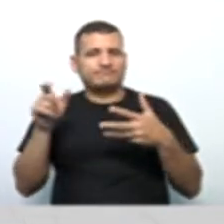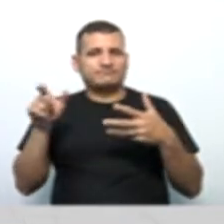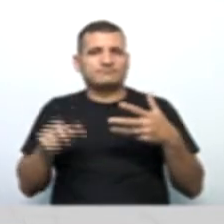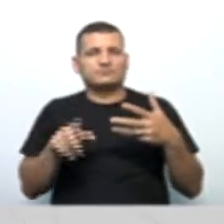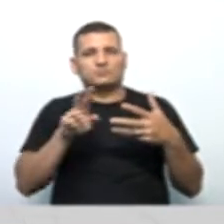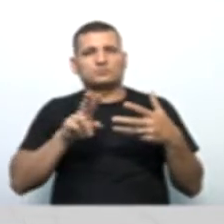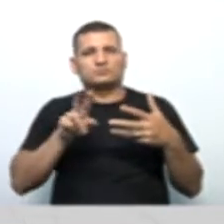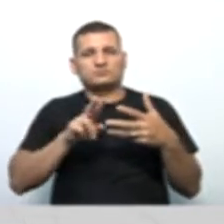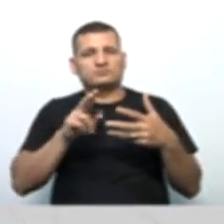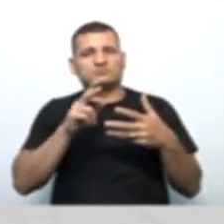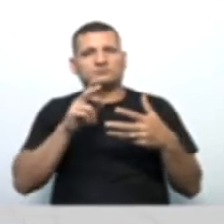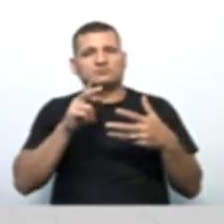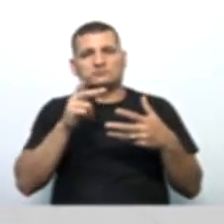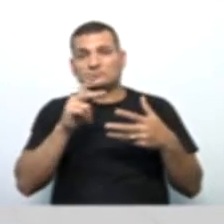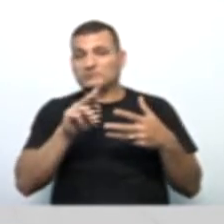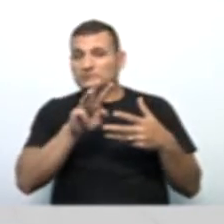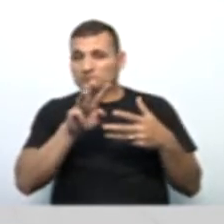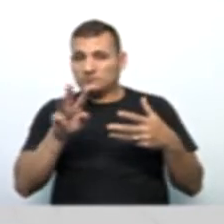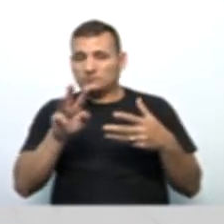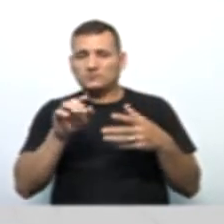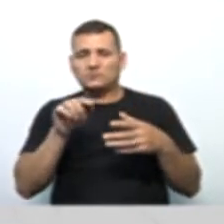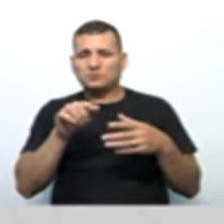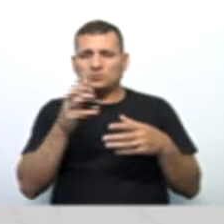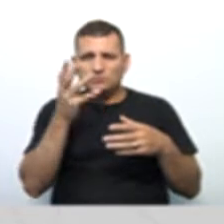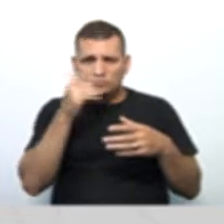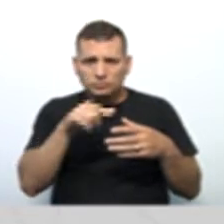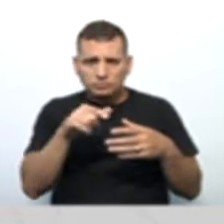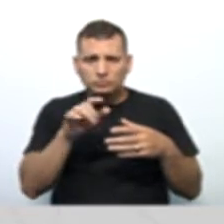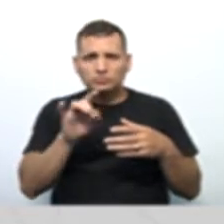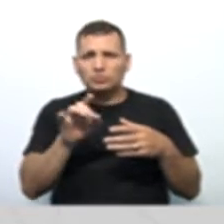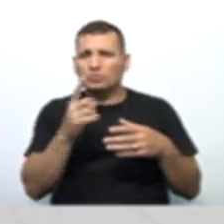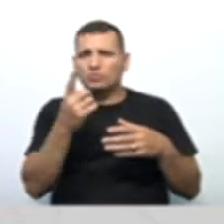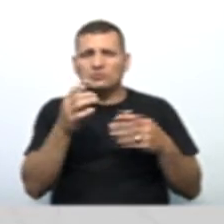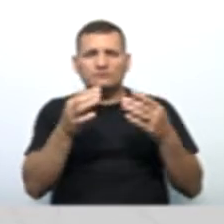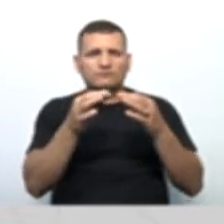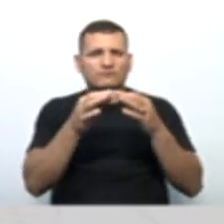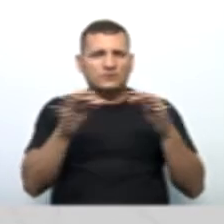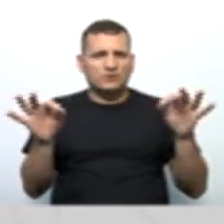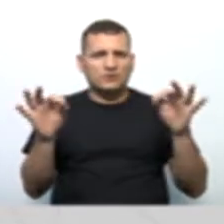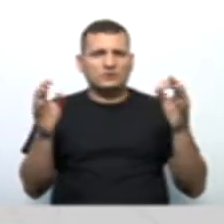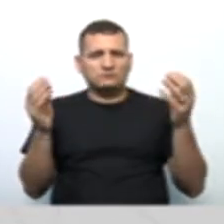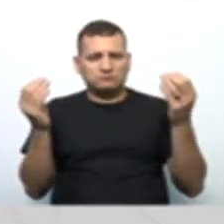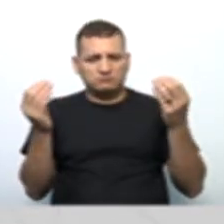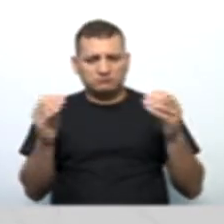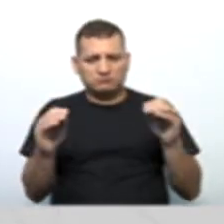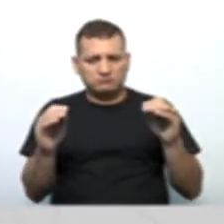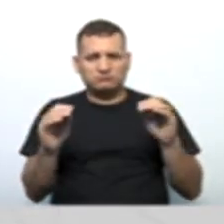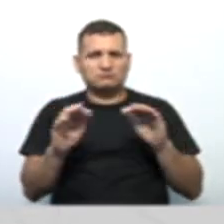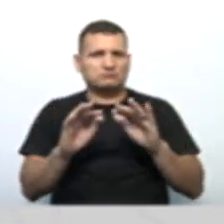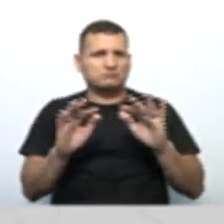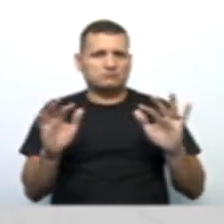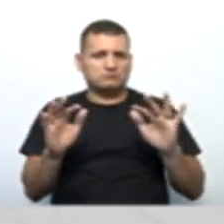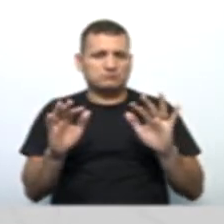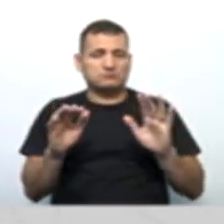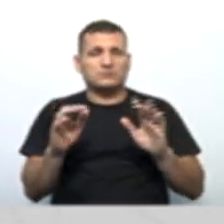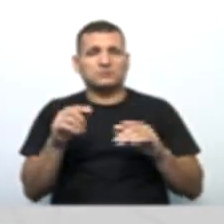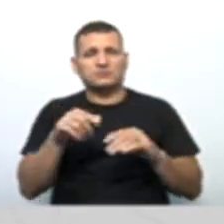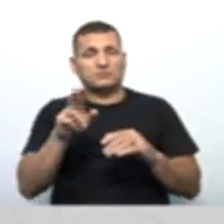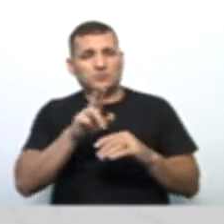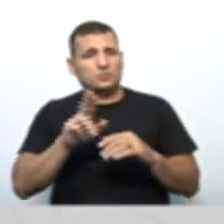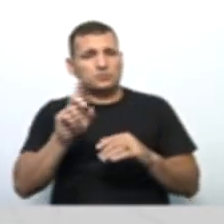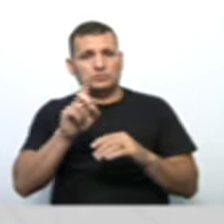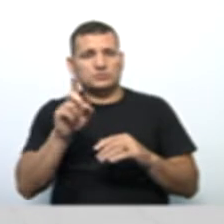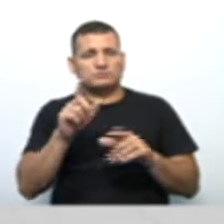você achou bonitinho copa só uma frase alguma coisa lá no final no rodapé mas não usa isso como muleta